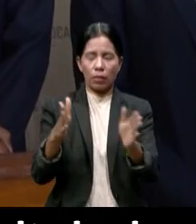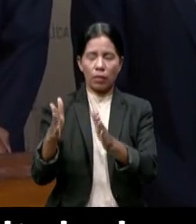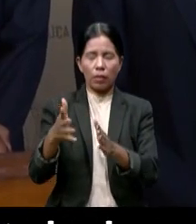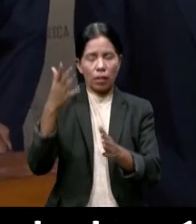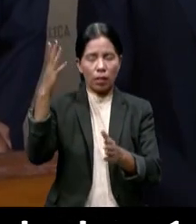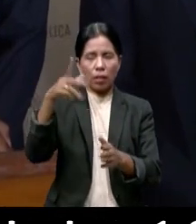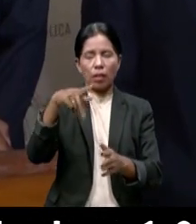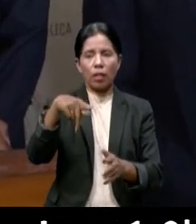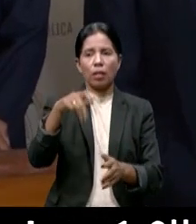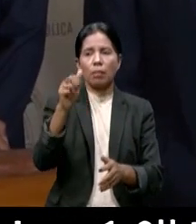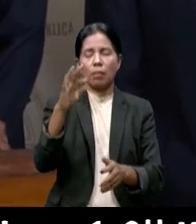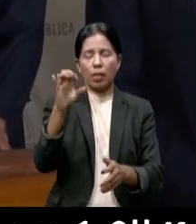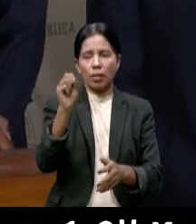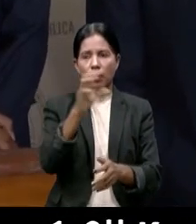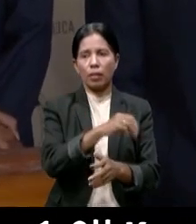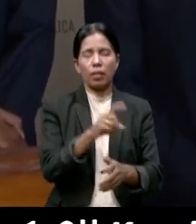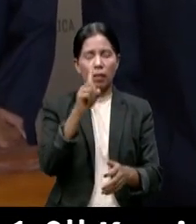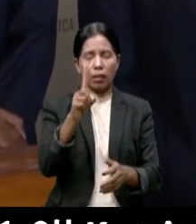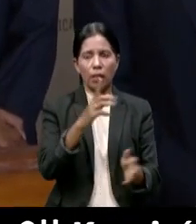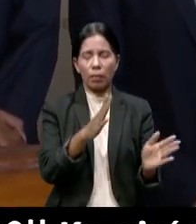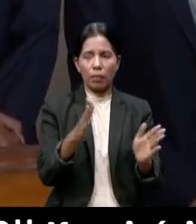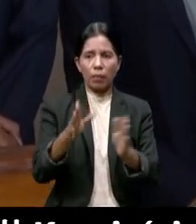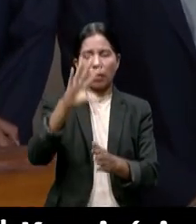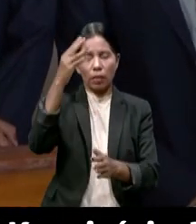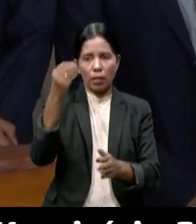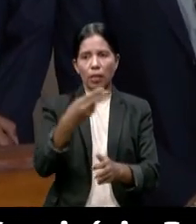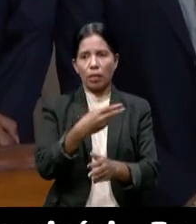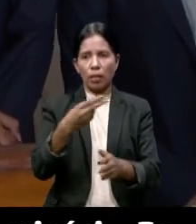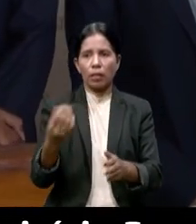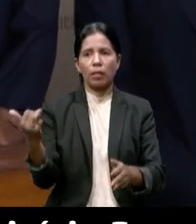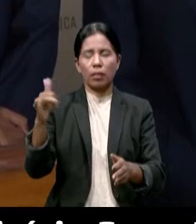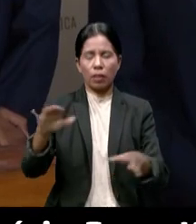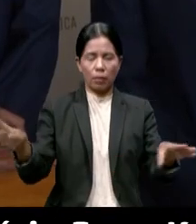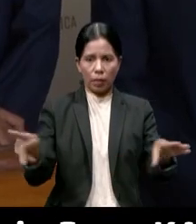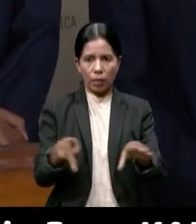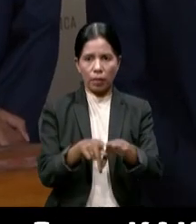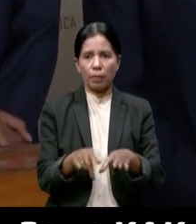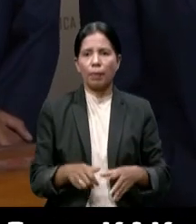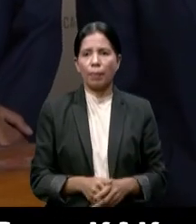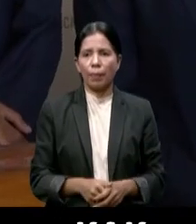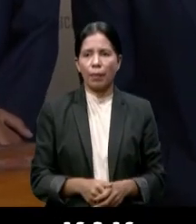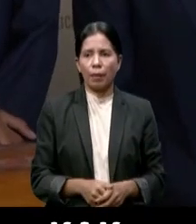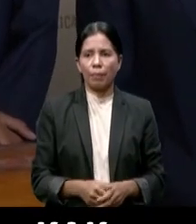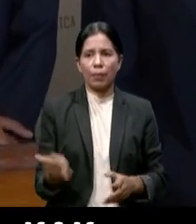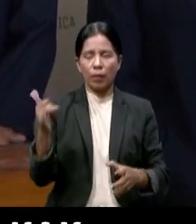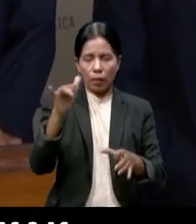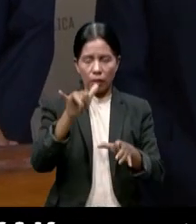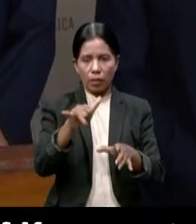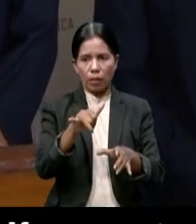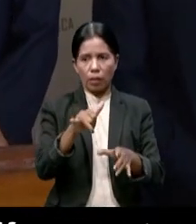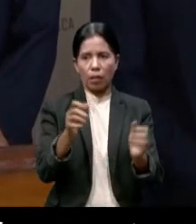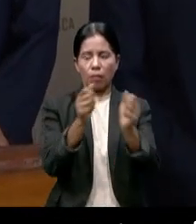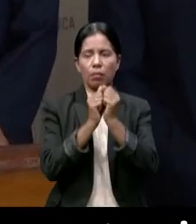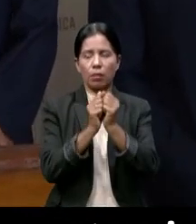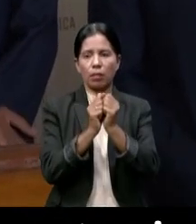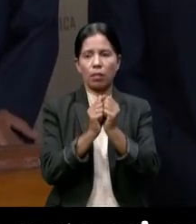Paris, e de fazer a preparação de Jakarta, Indonésia, também se vai participar. E se eu sei, há muito